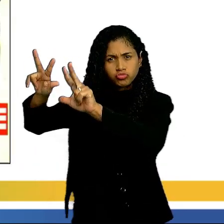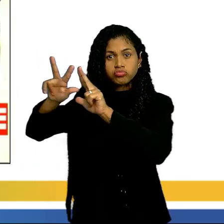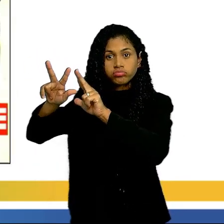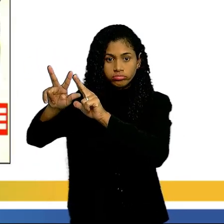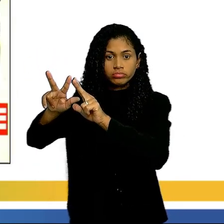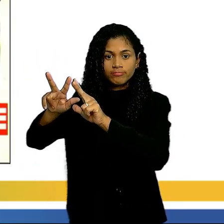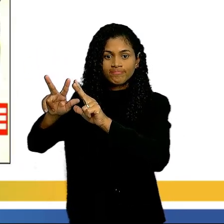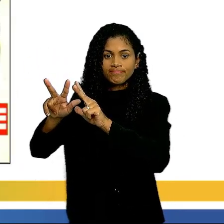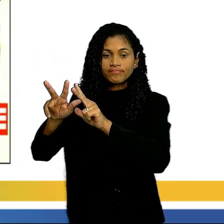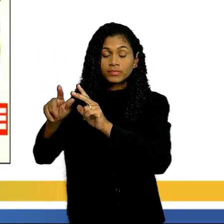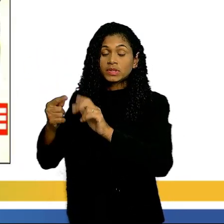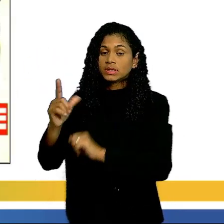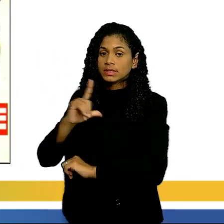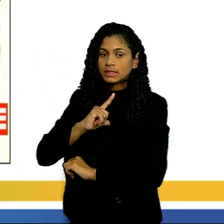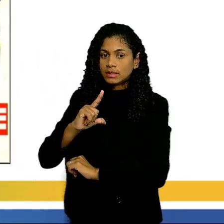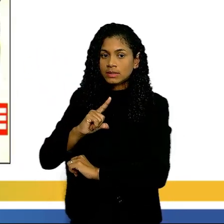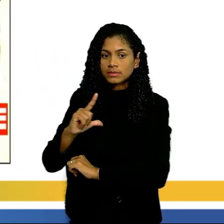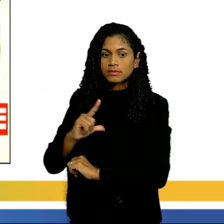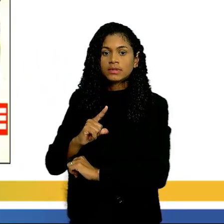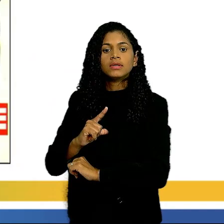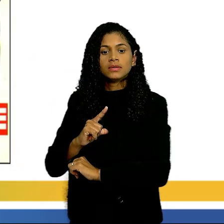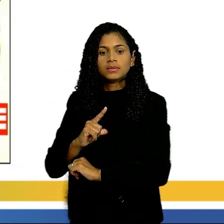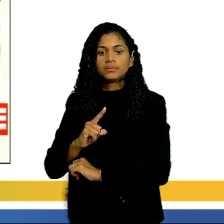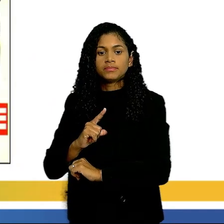nomes deles, que viraram uma forma de